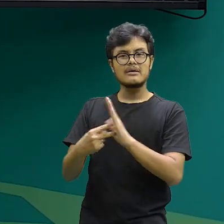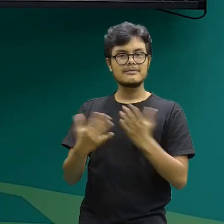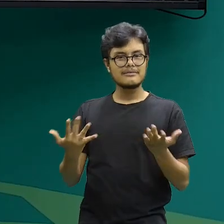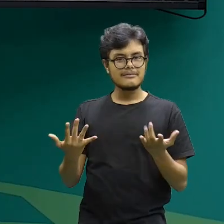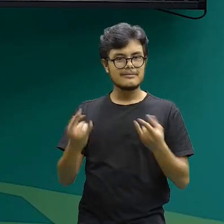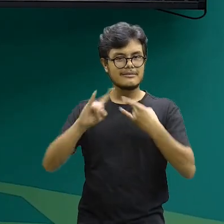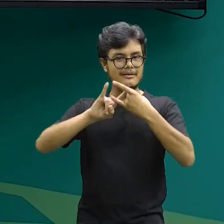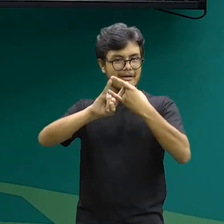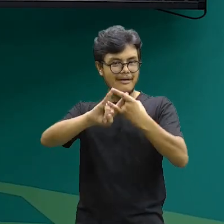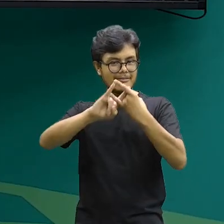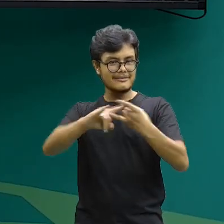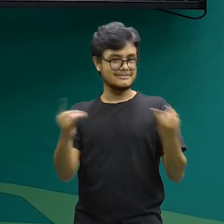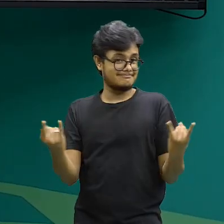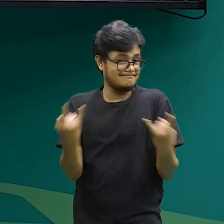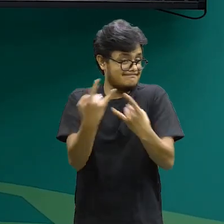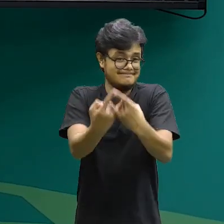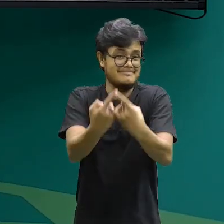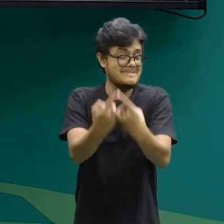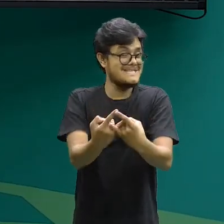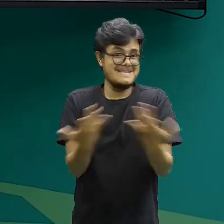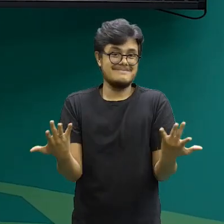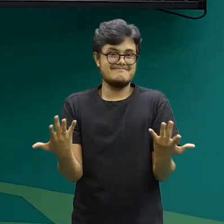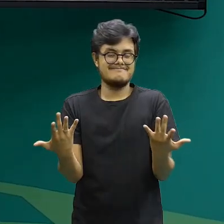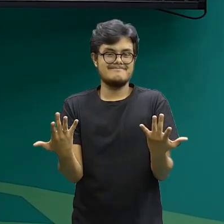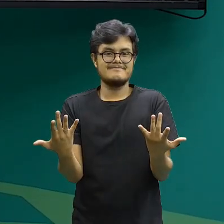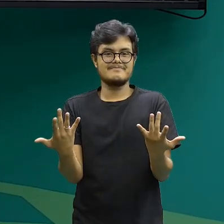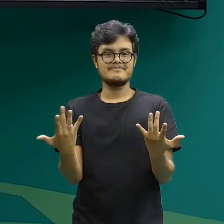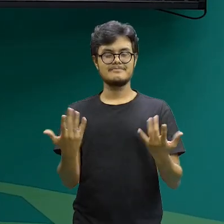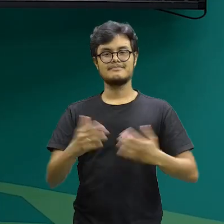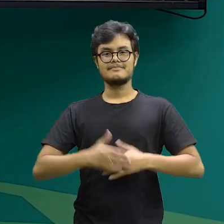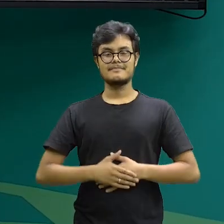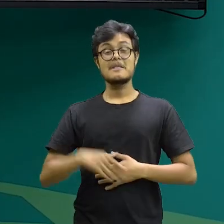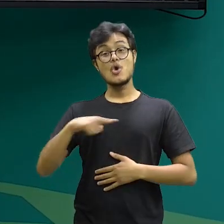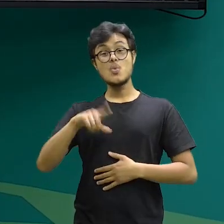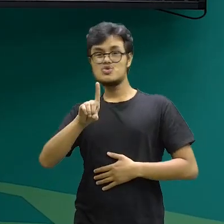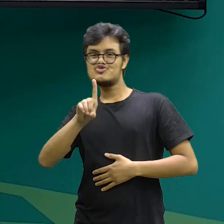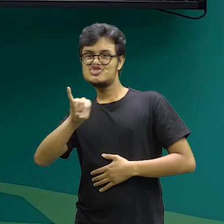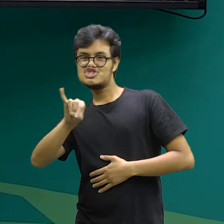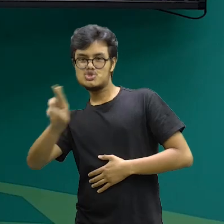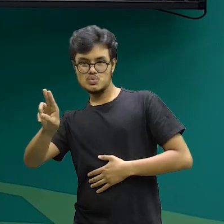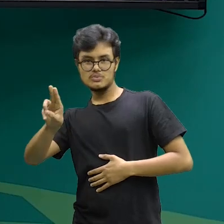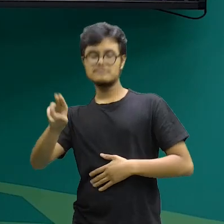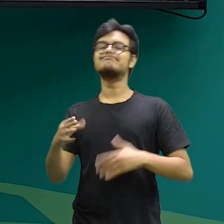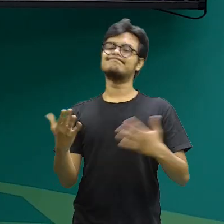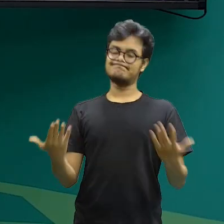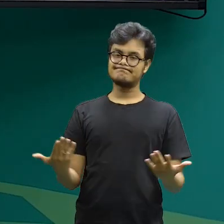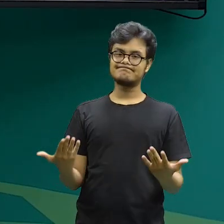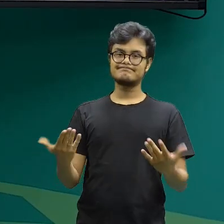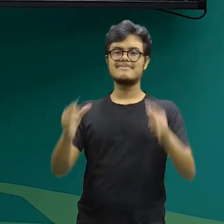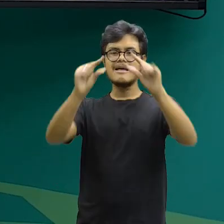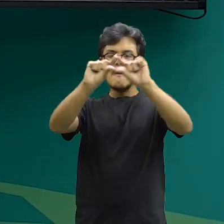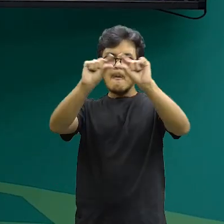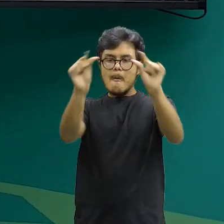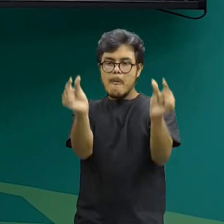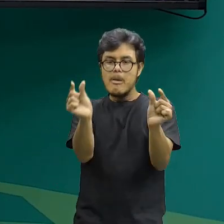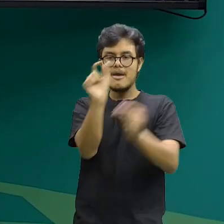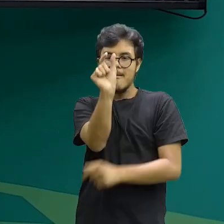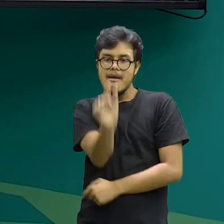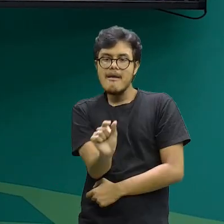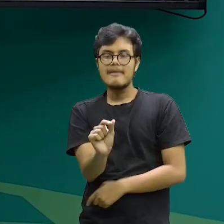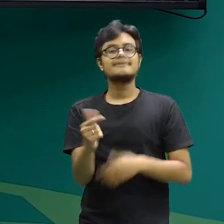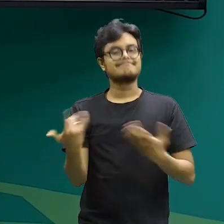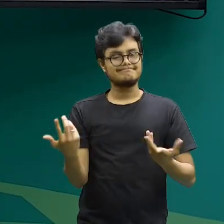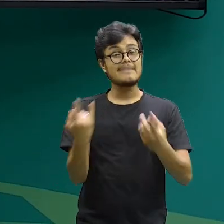camisinha. Tá beleza? É uma barreira. O diafragma também, tá beleza? Então, esses métodos contraceptivos é